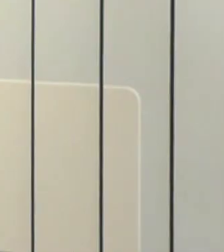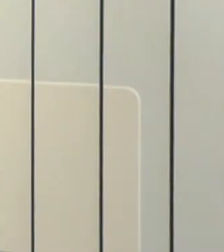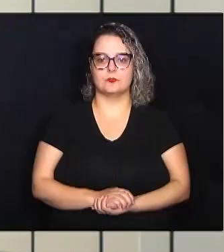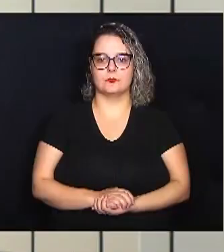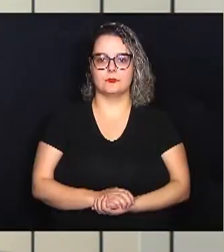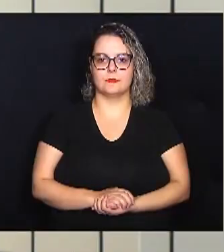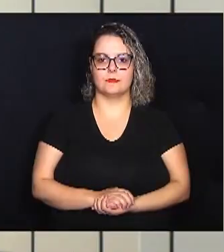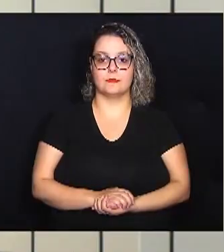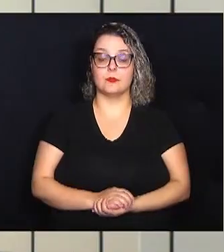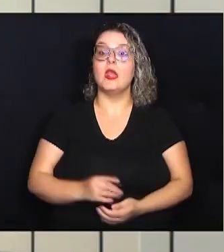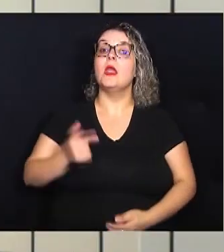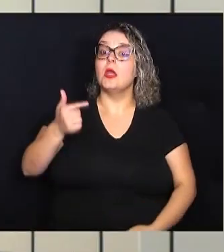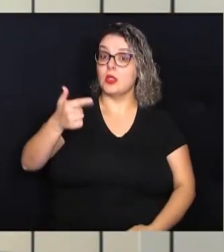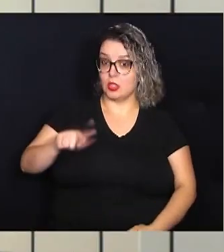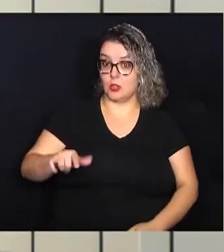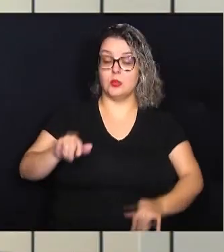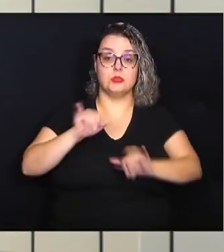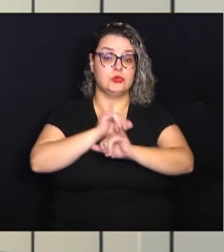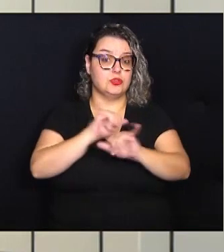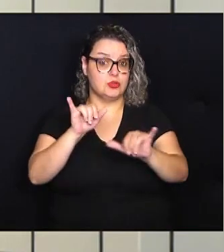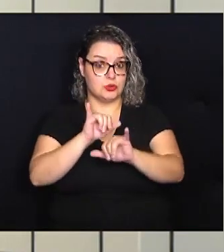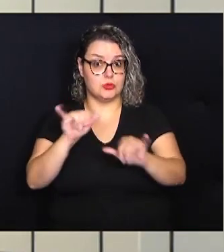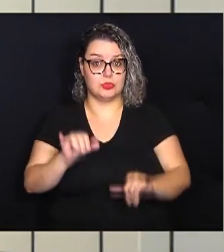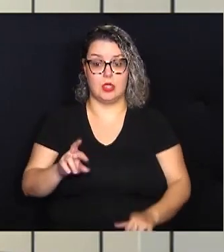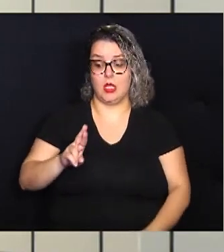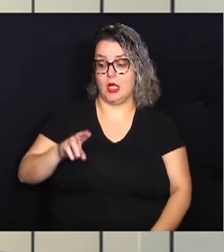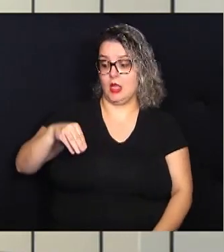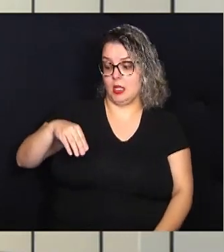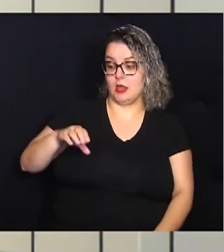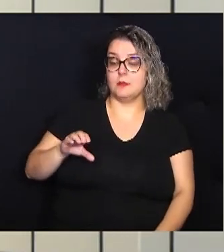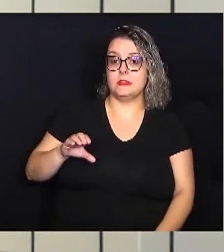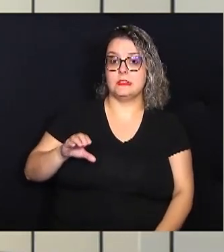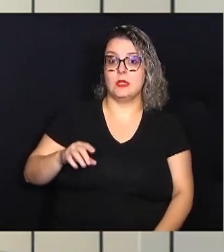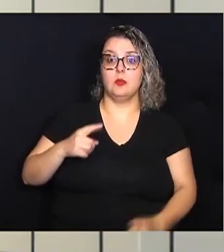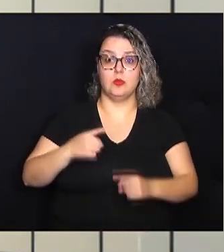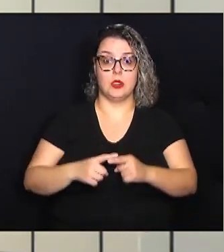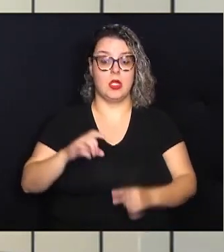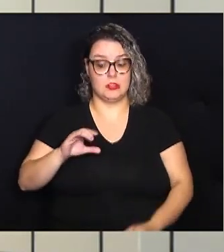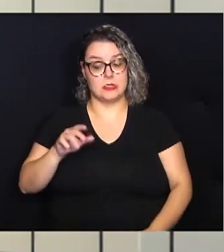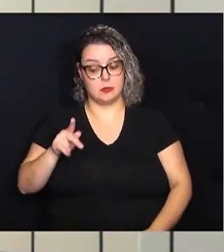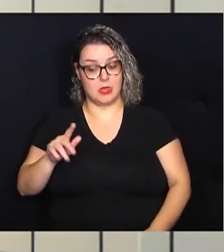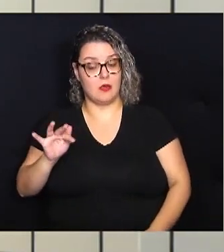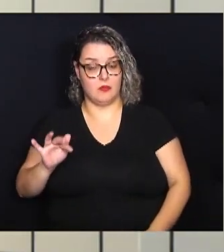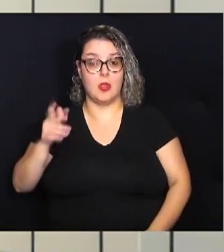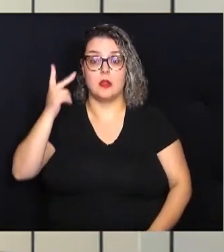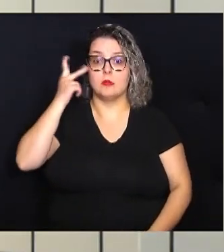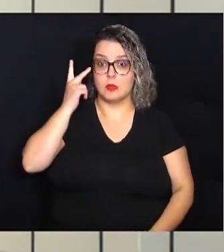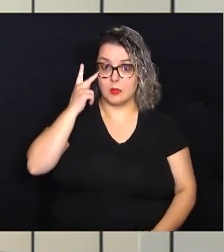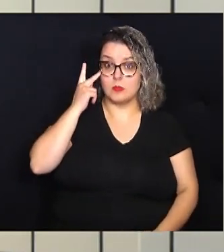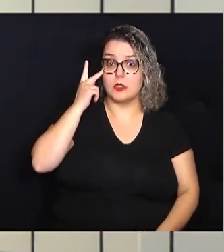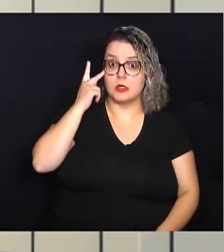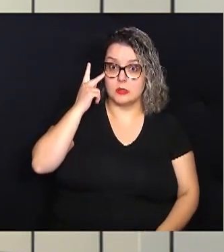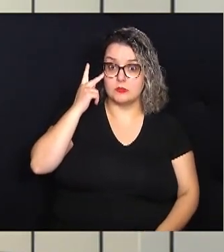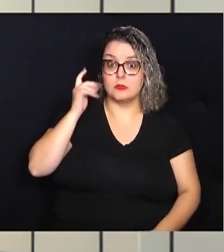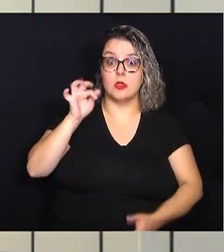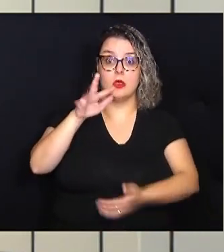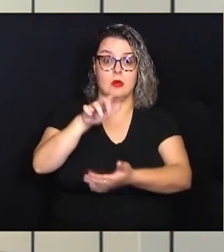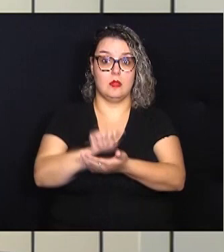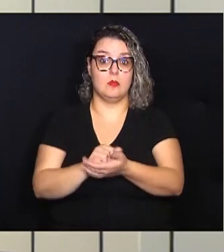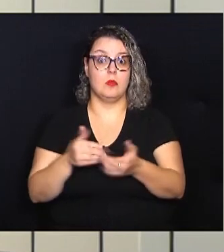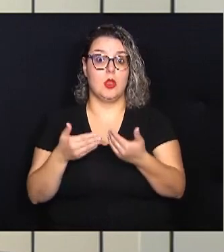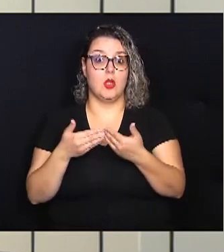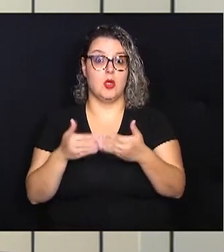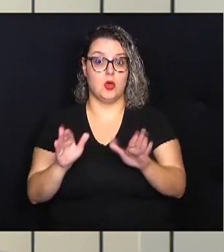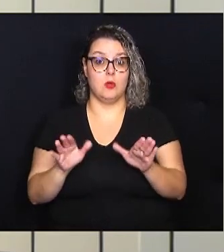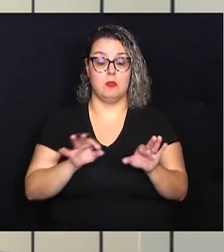E a gente segue aqui com as notícias da metrópole, porque a CPFL Paulista está com inscrições abertas para